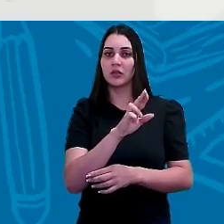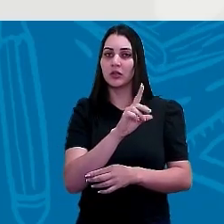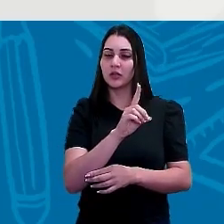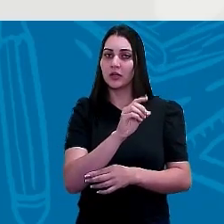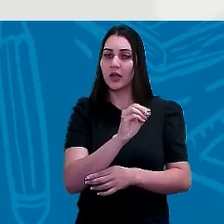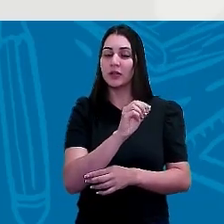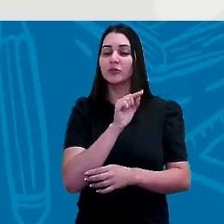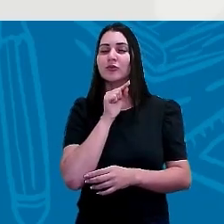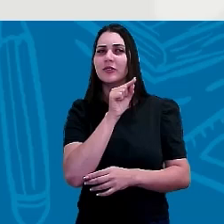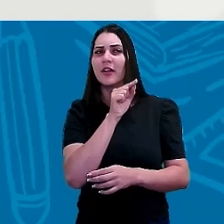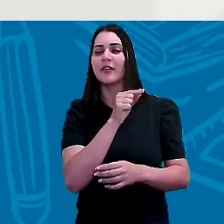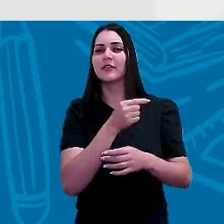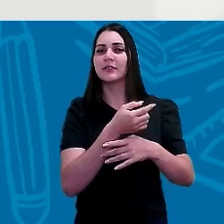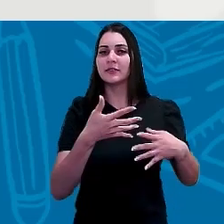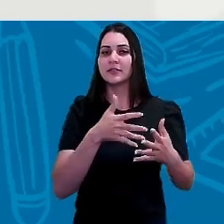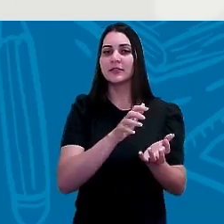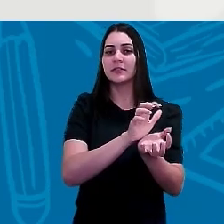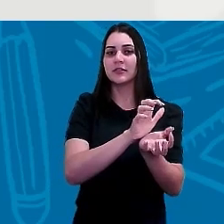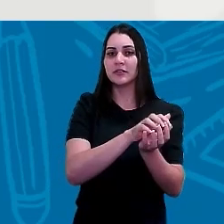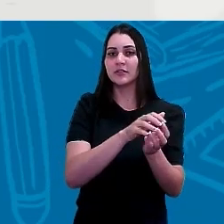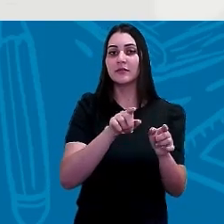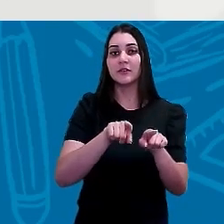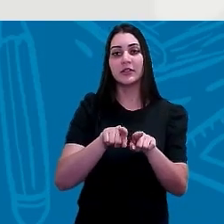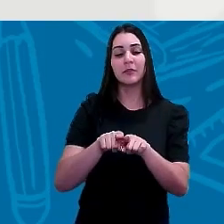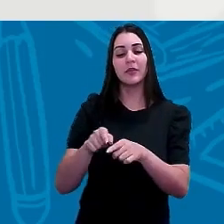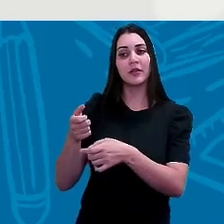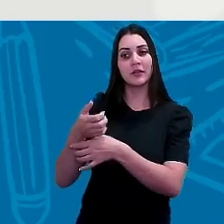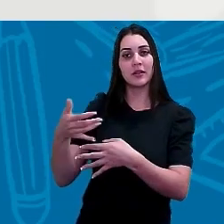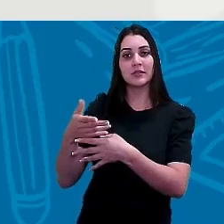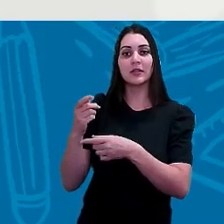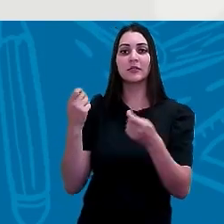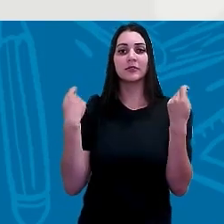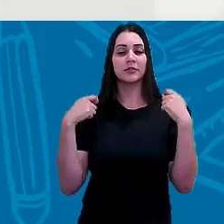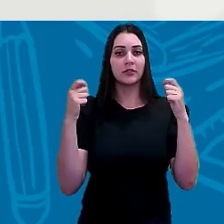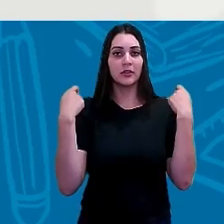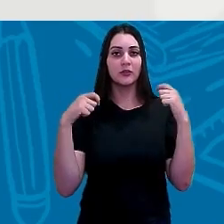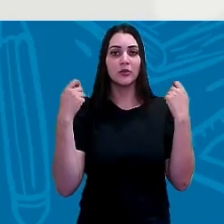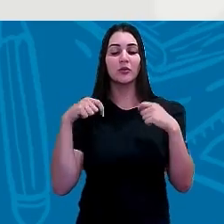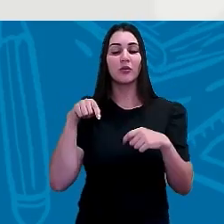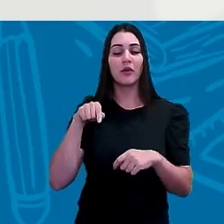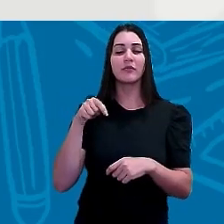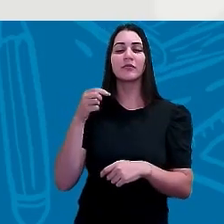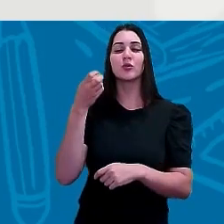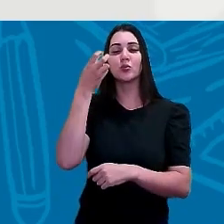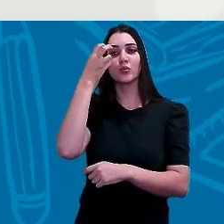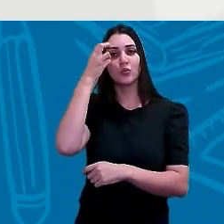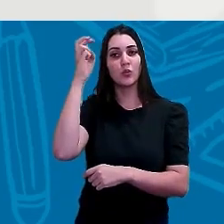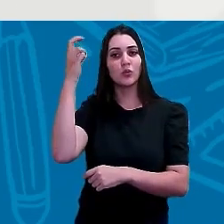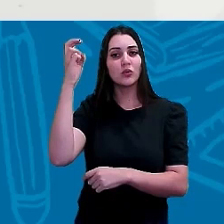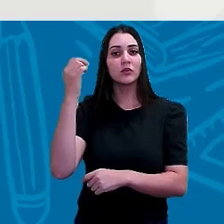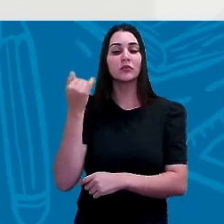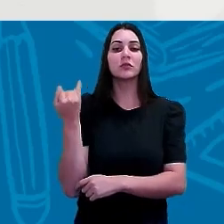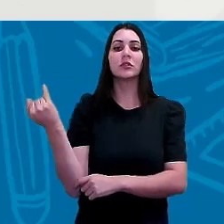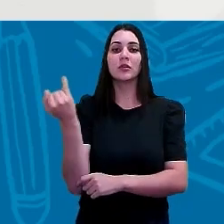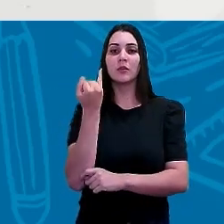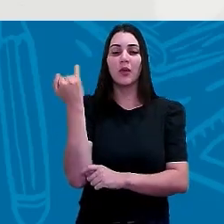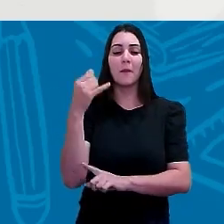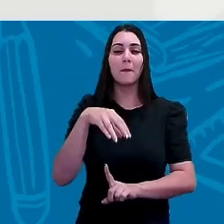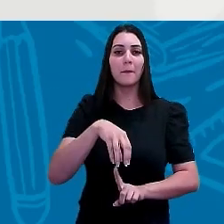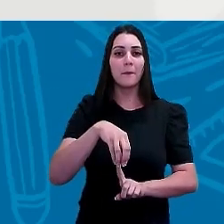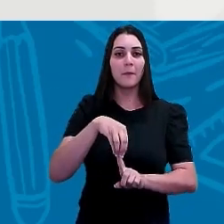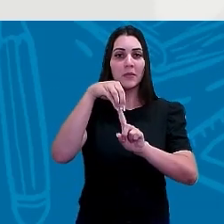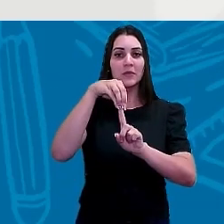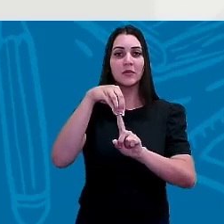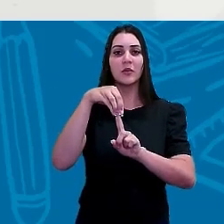Recife, e a cidade de Caruaru, em seu centro cultural, é muito importante, principalmente na época